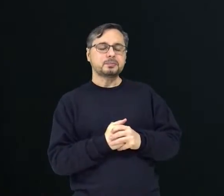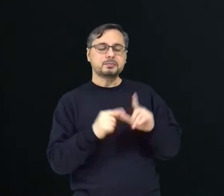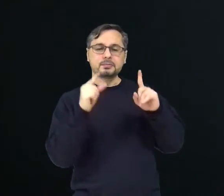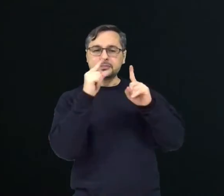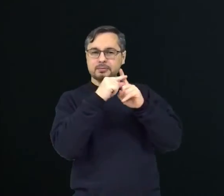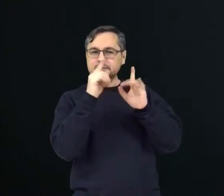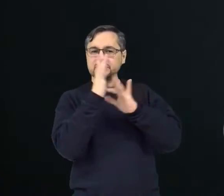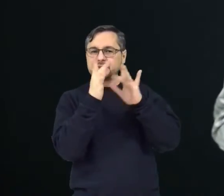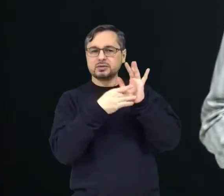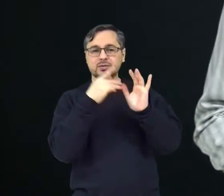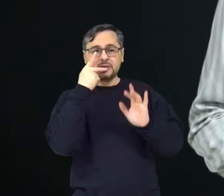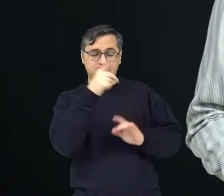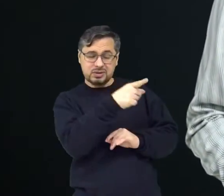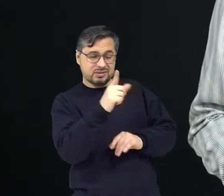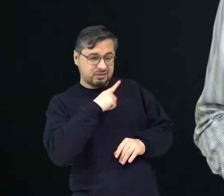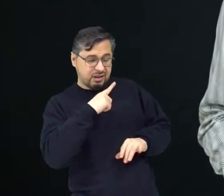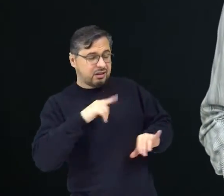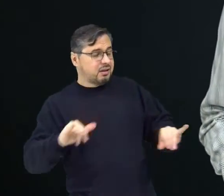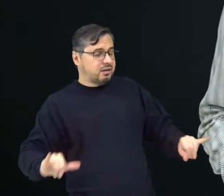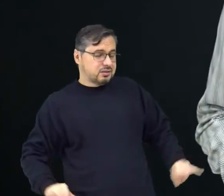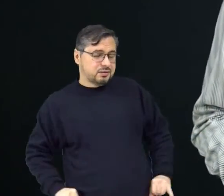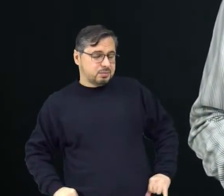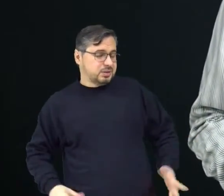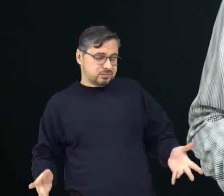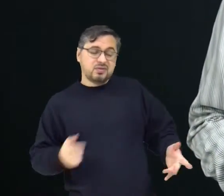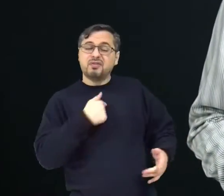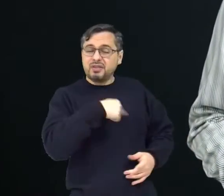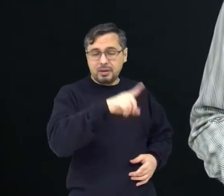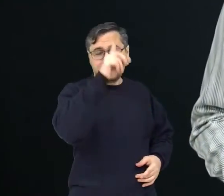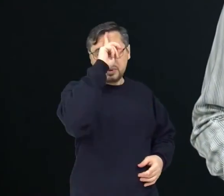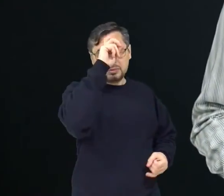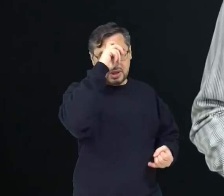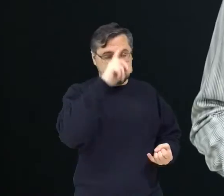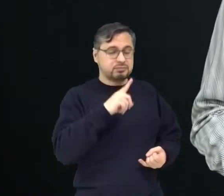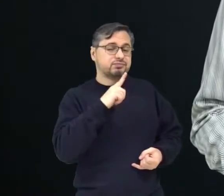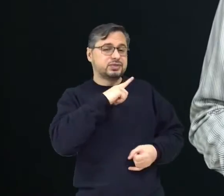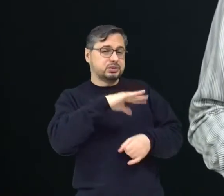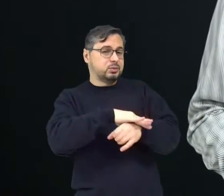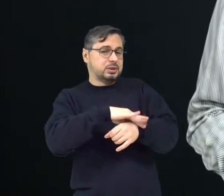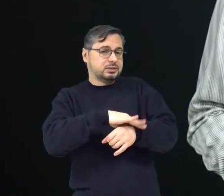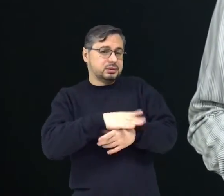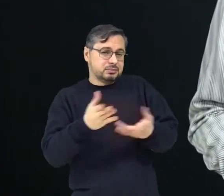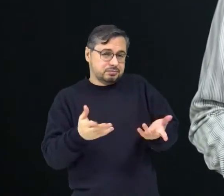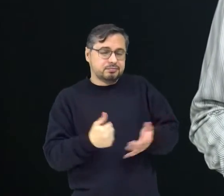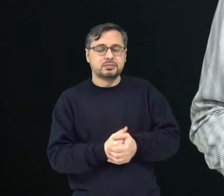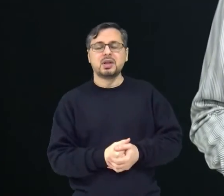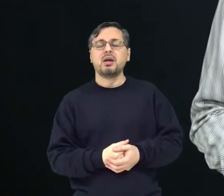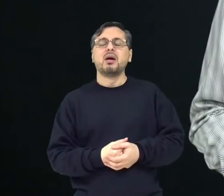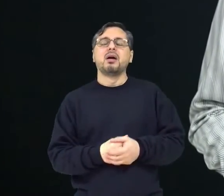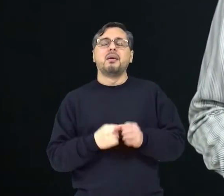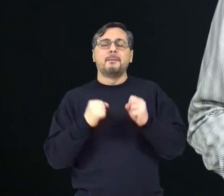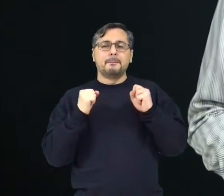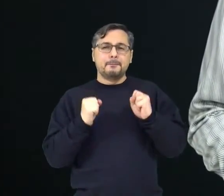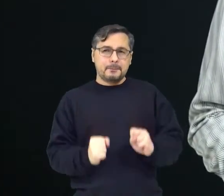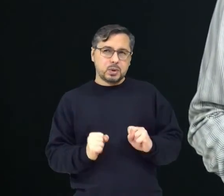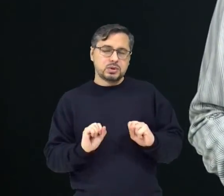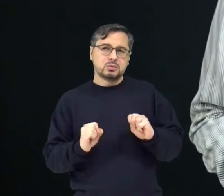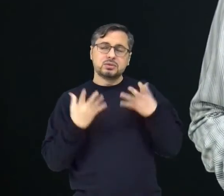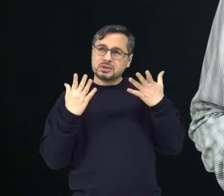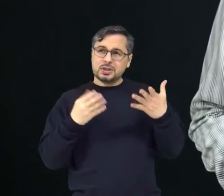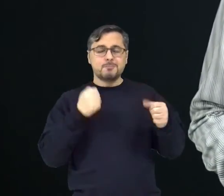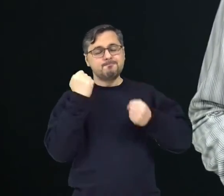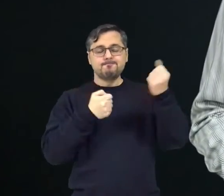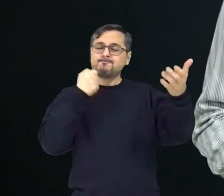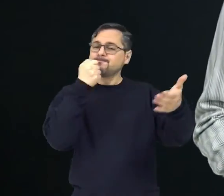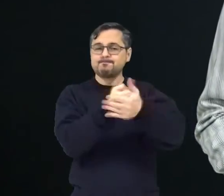Jesus. Você irá para um hospital. Você poderá enfrentar um acidente